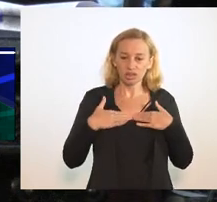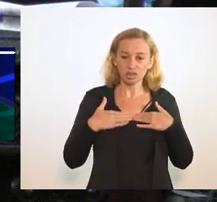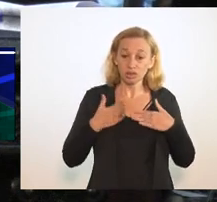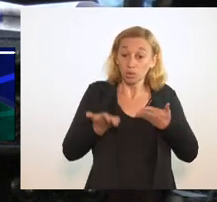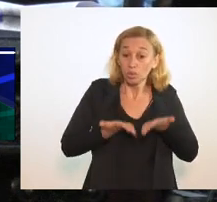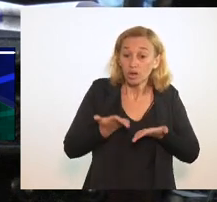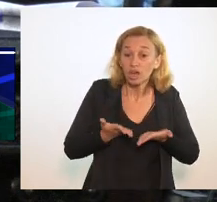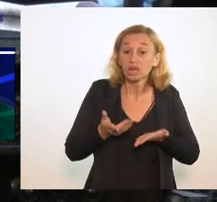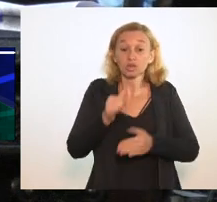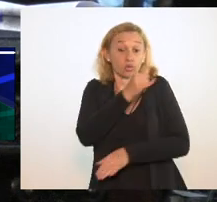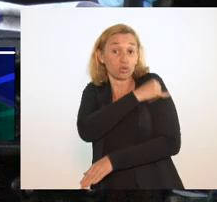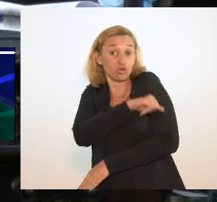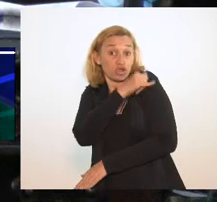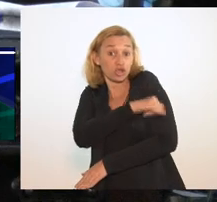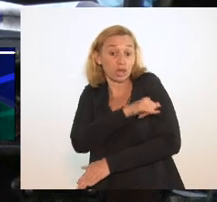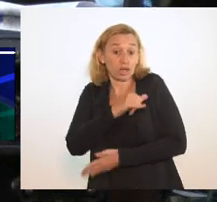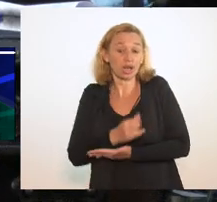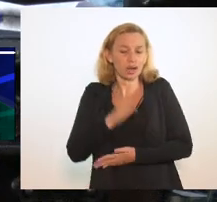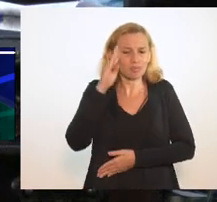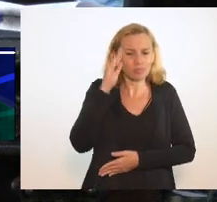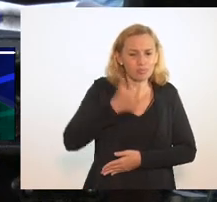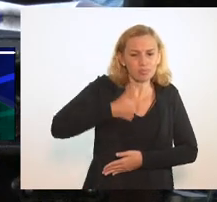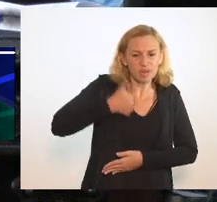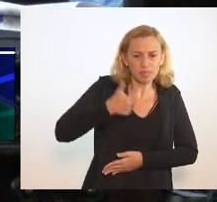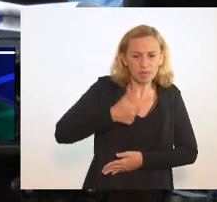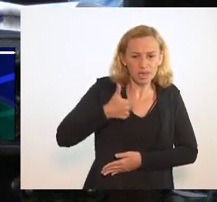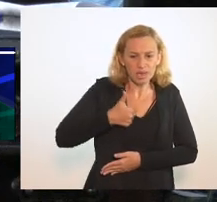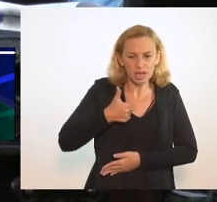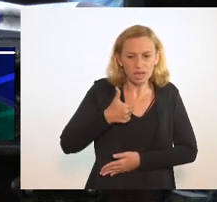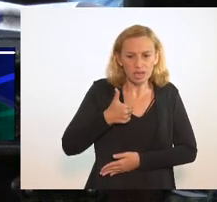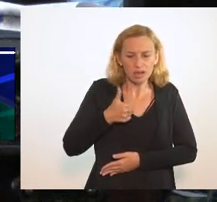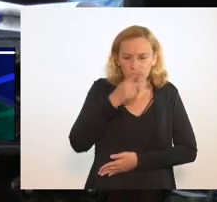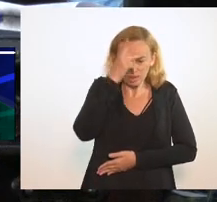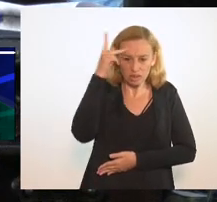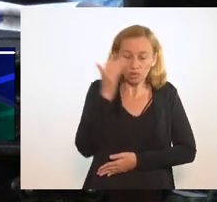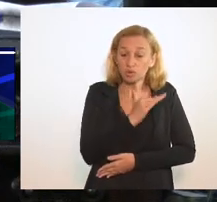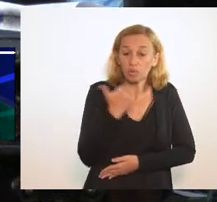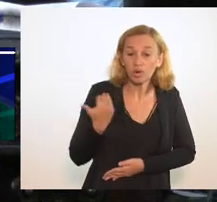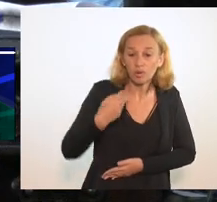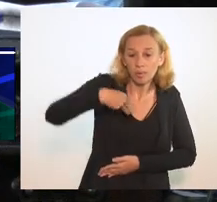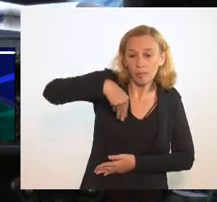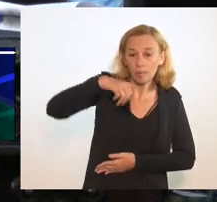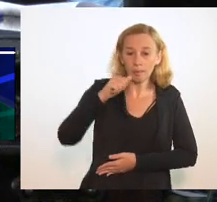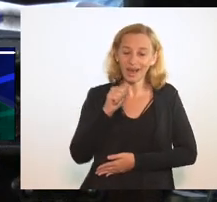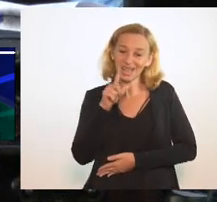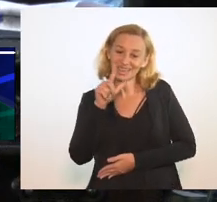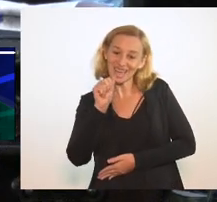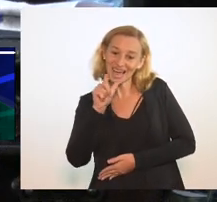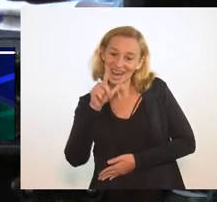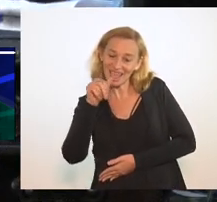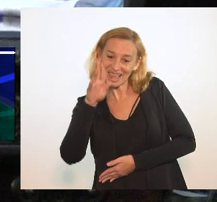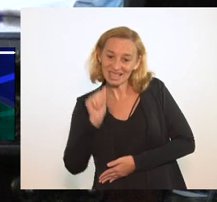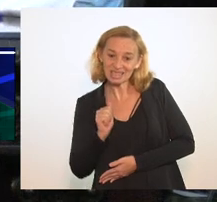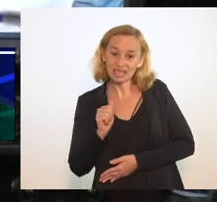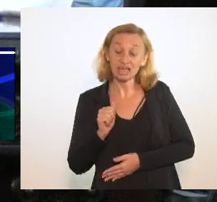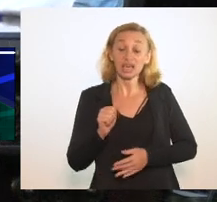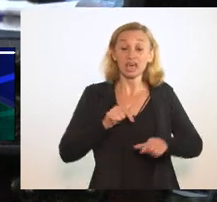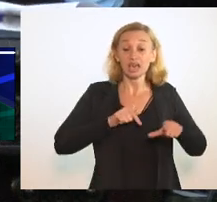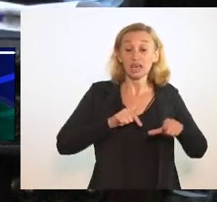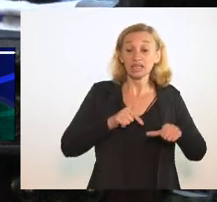No Rio de Janeiro, a primeira vítima fatal da pandemia foi Madalena, empregada